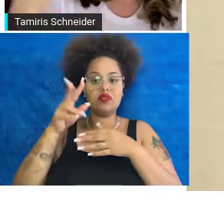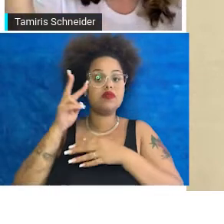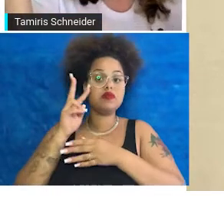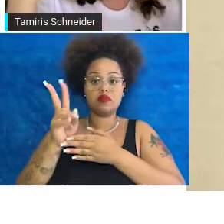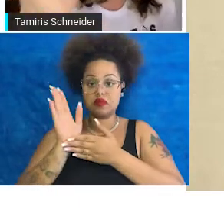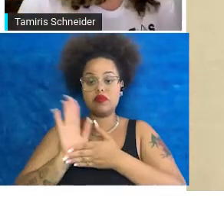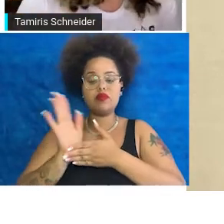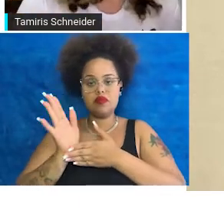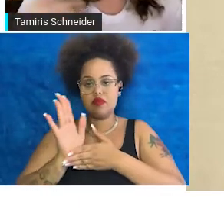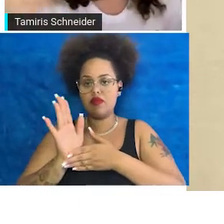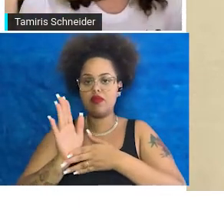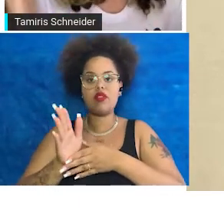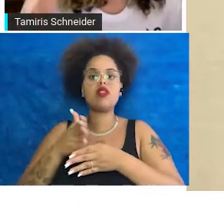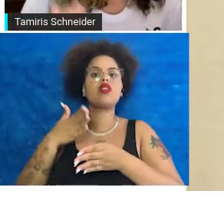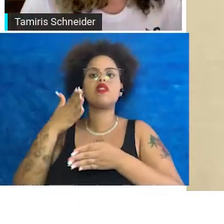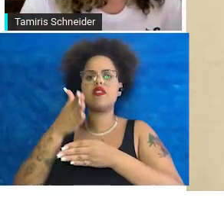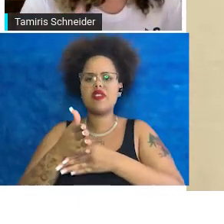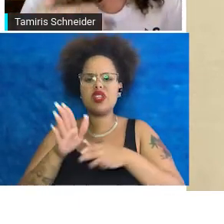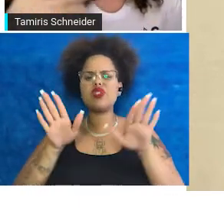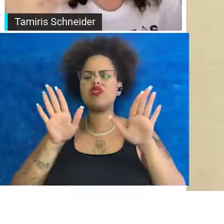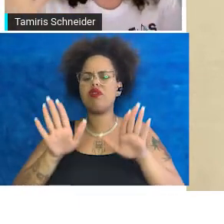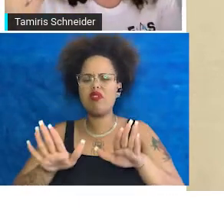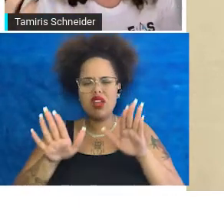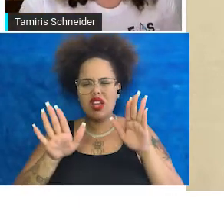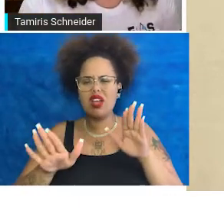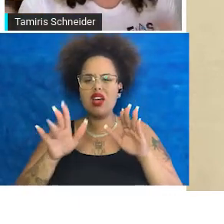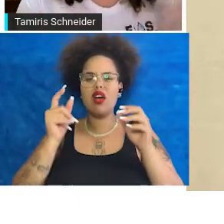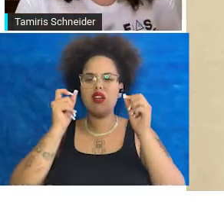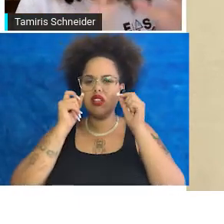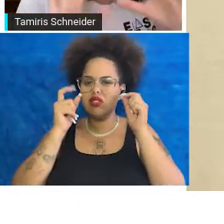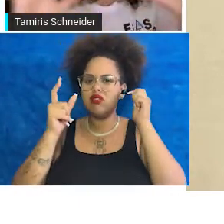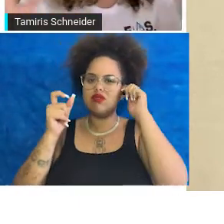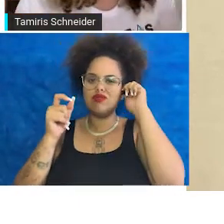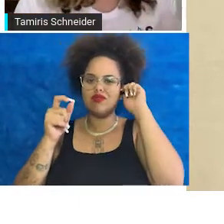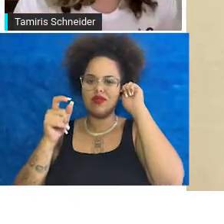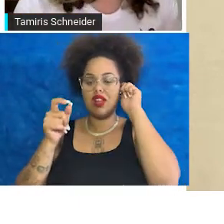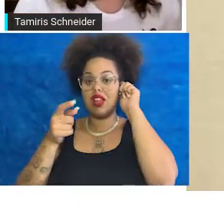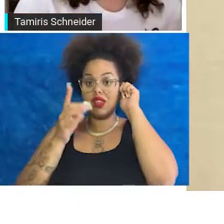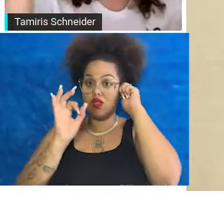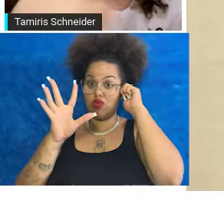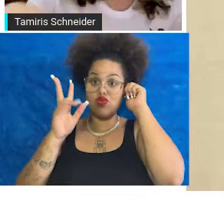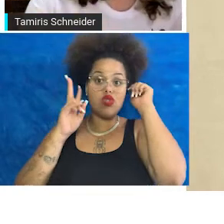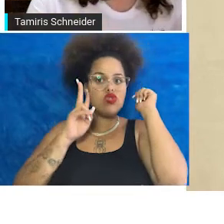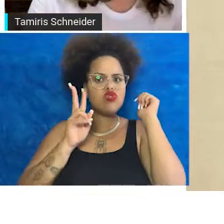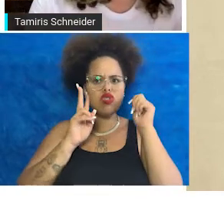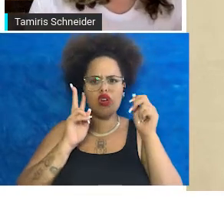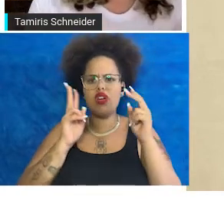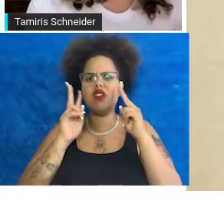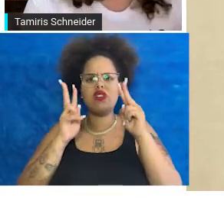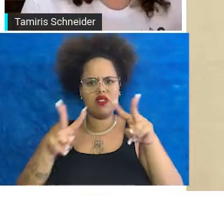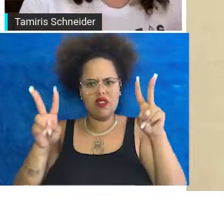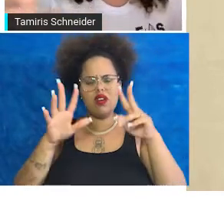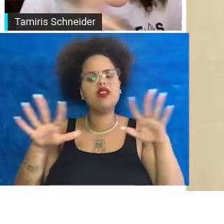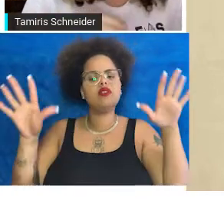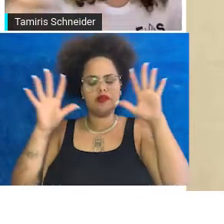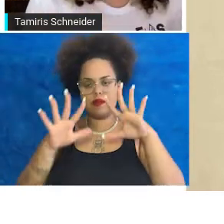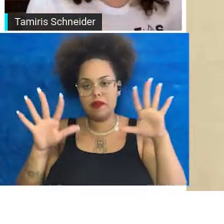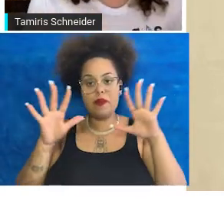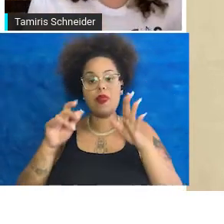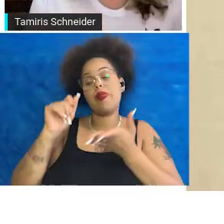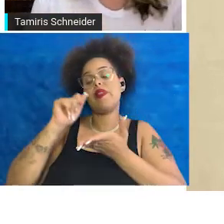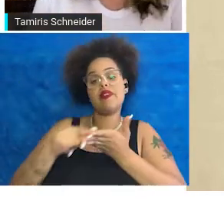filme, vai devagarinho consumindo aquilo, não só com a história, vai olhando o cenário e